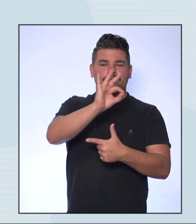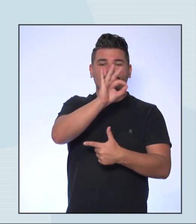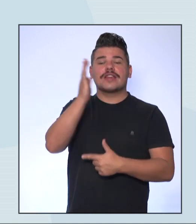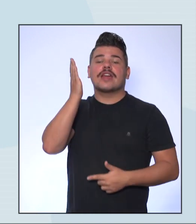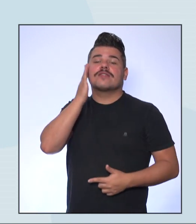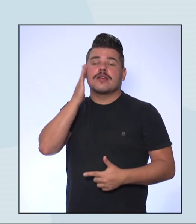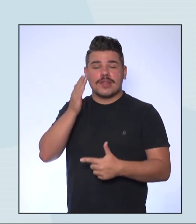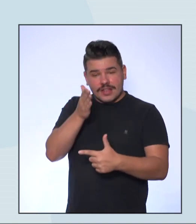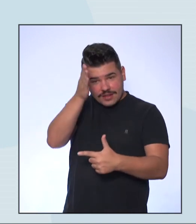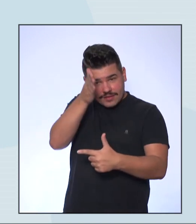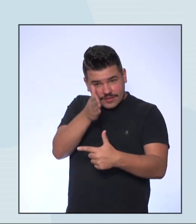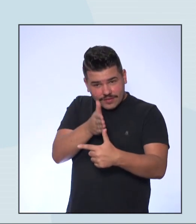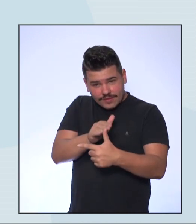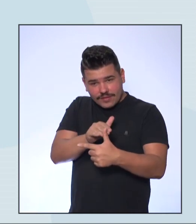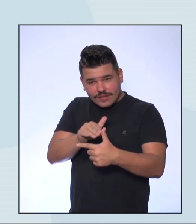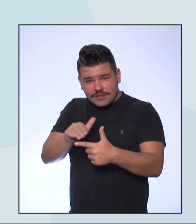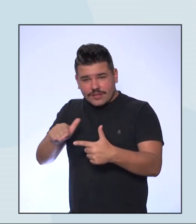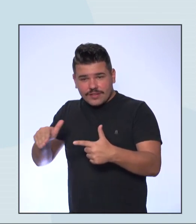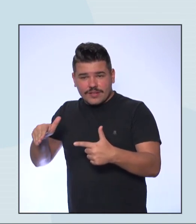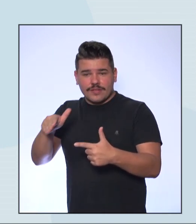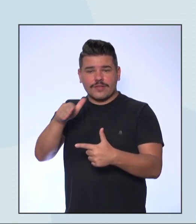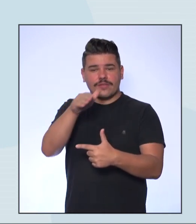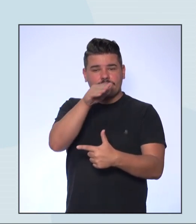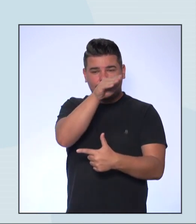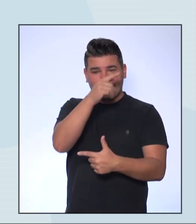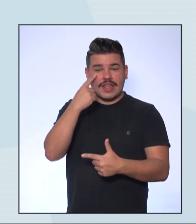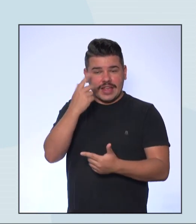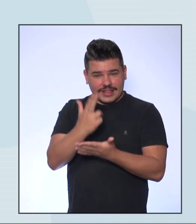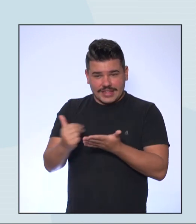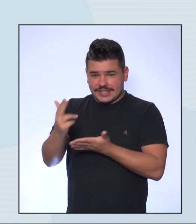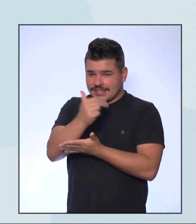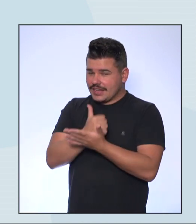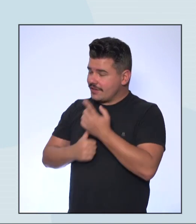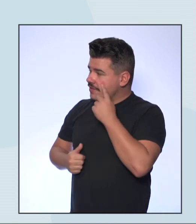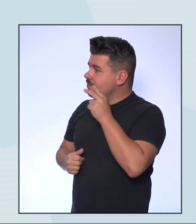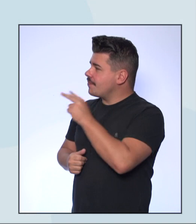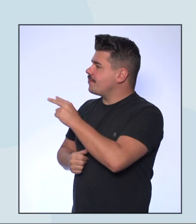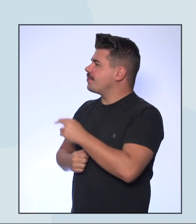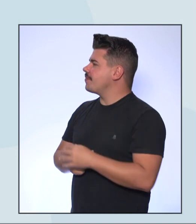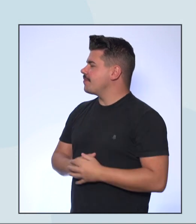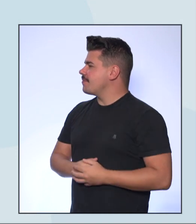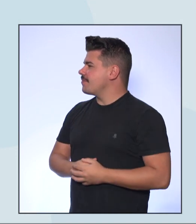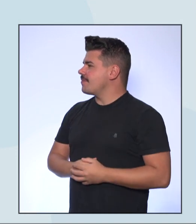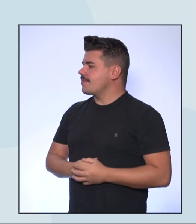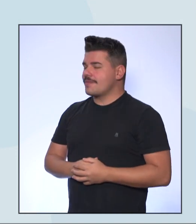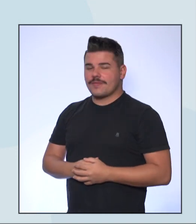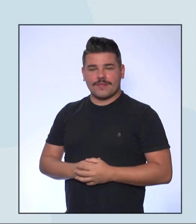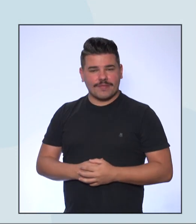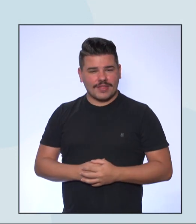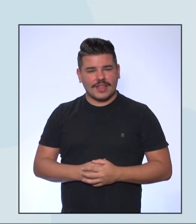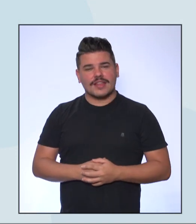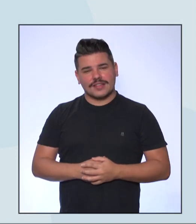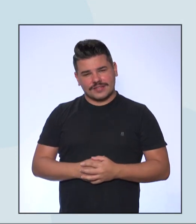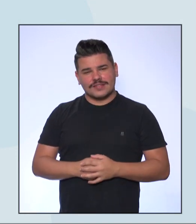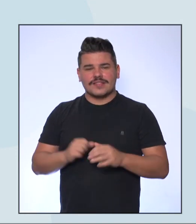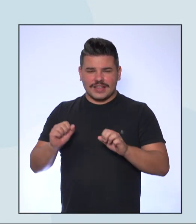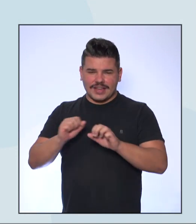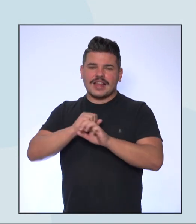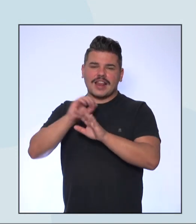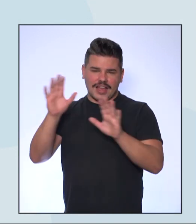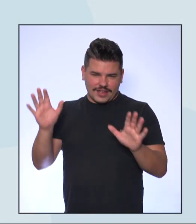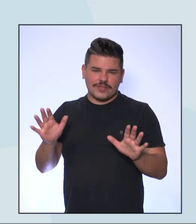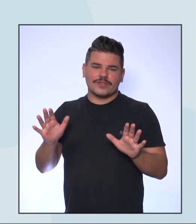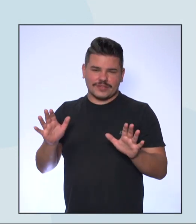que representa esta situação, tá certo? Como vocês podem observar, está bem marcado aí que